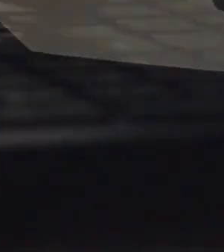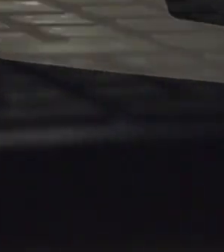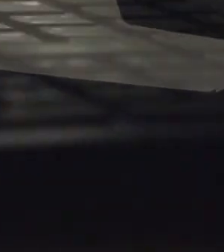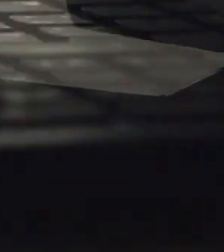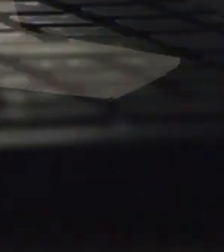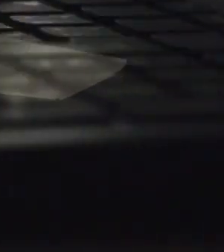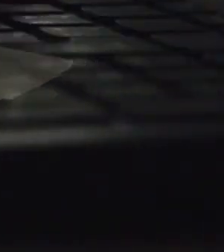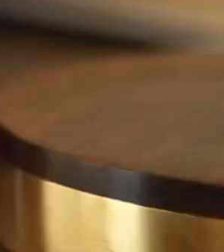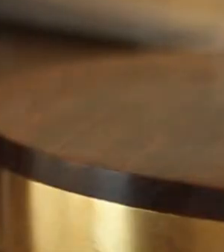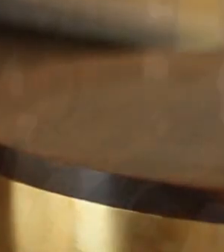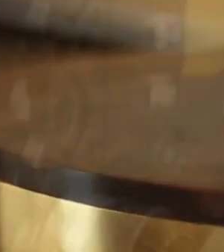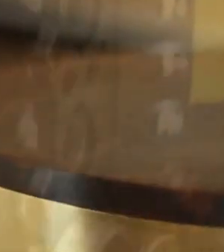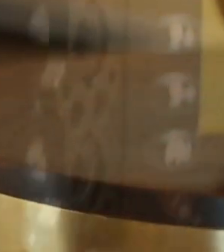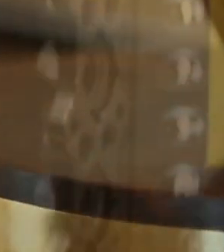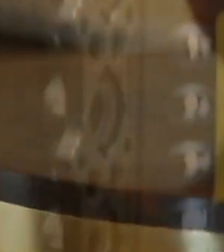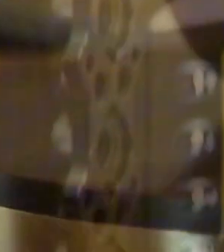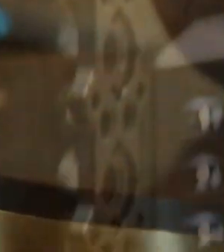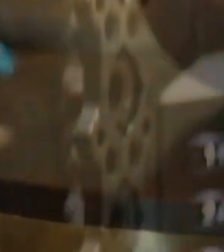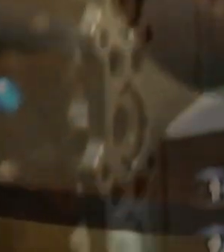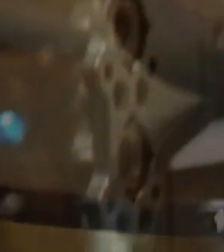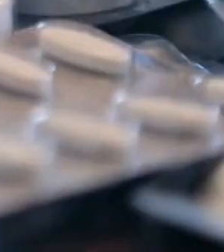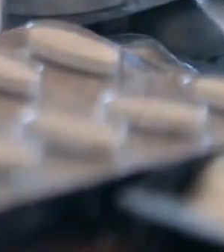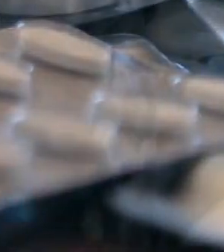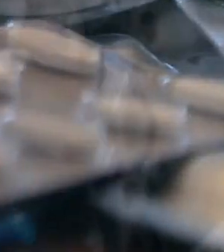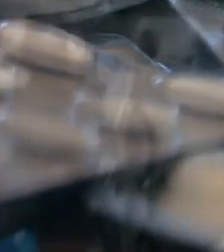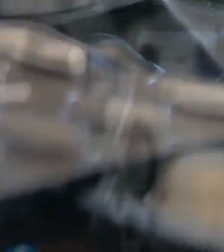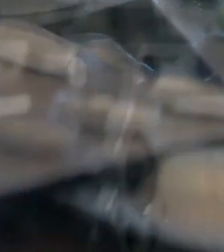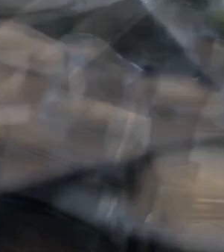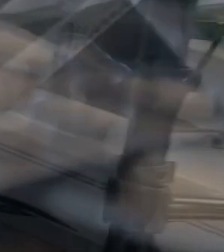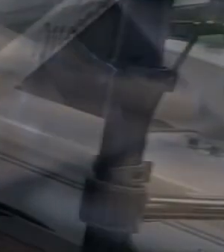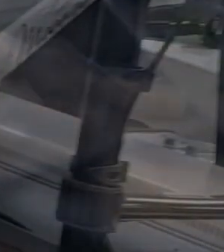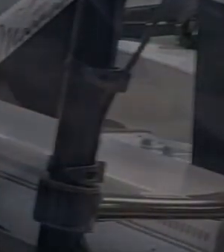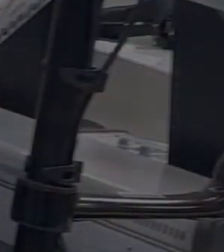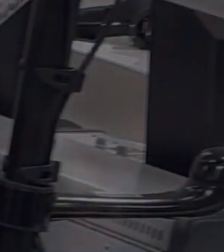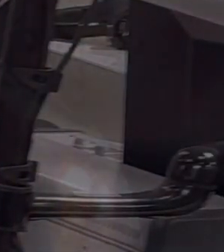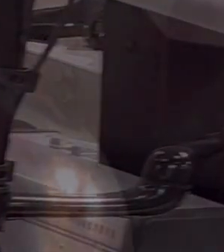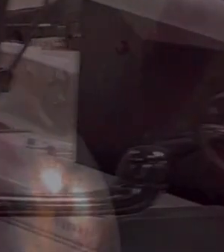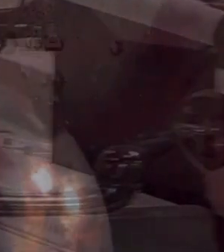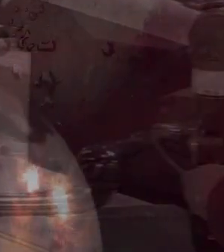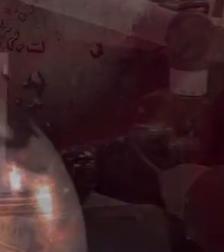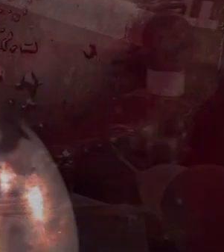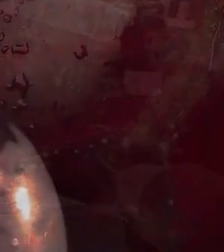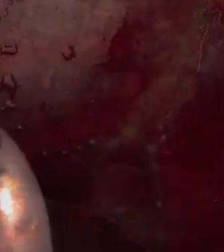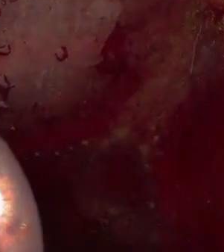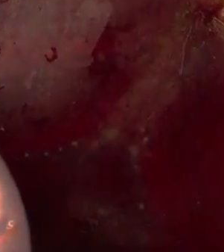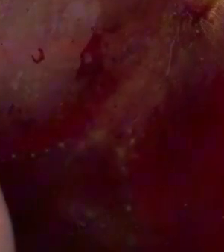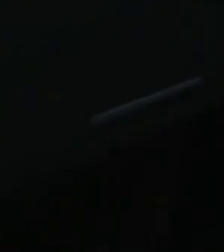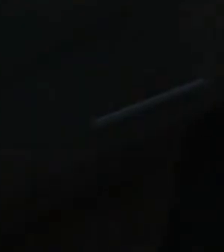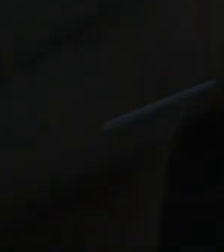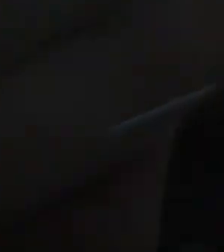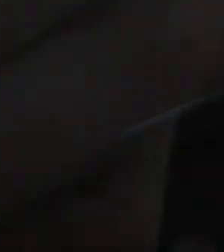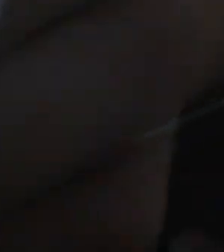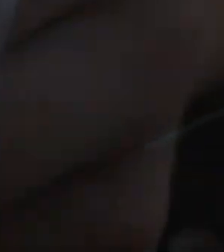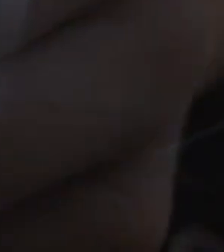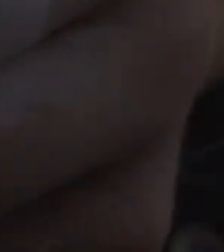Está entrando no ar. Você precisa saber. Muitas dicas para o seu dia a dia.